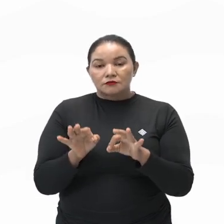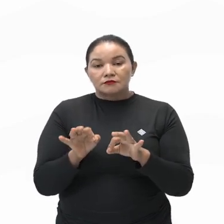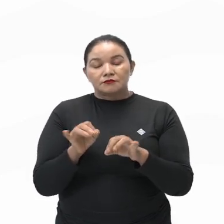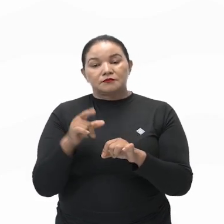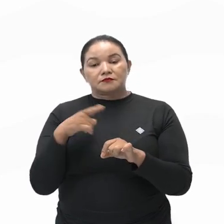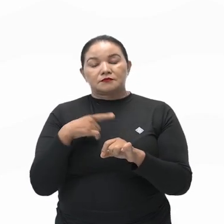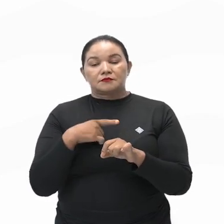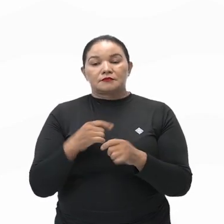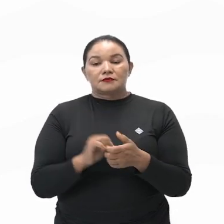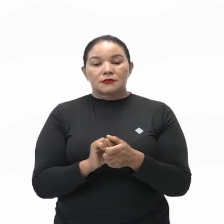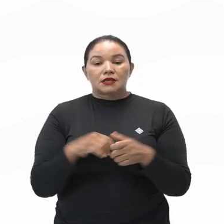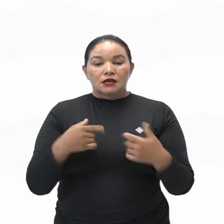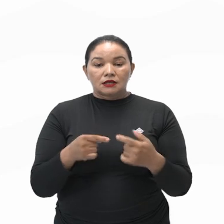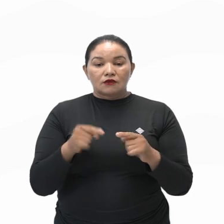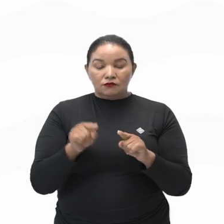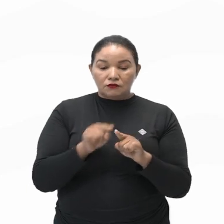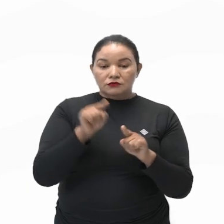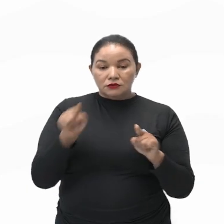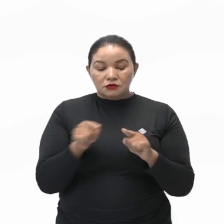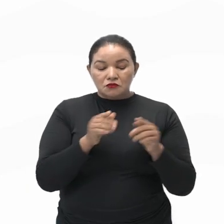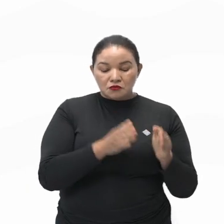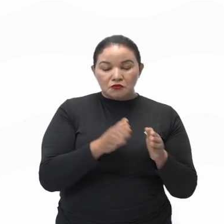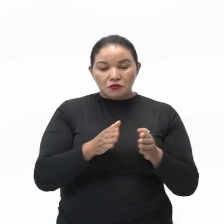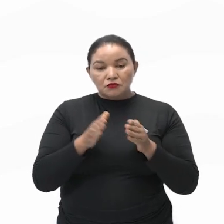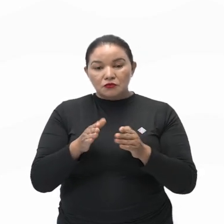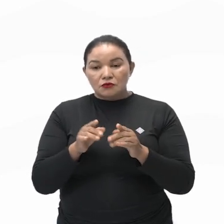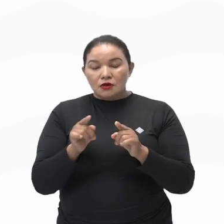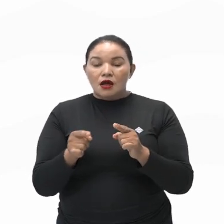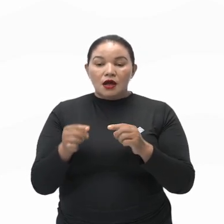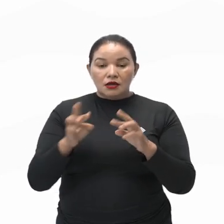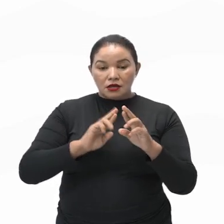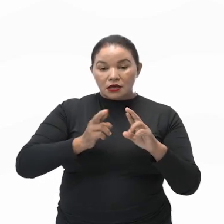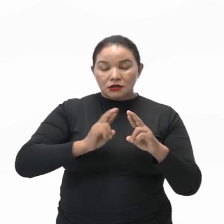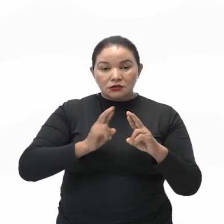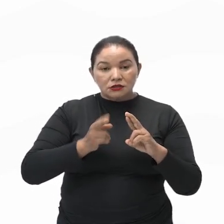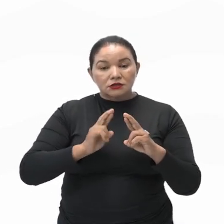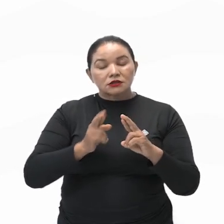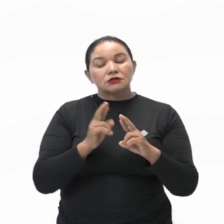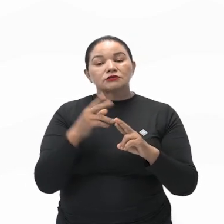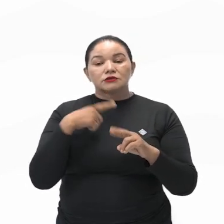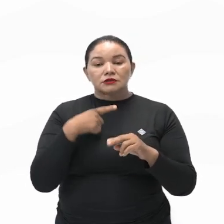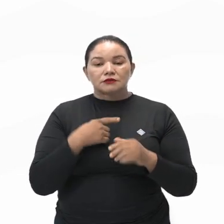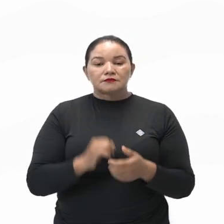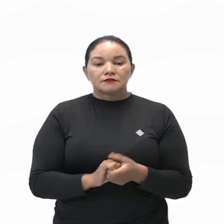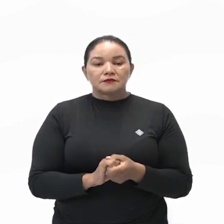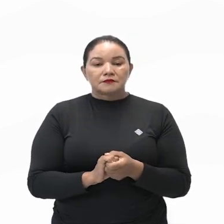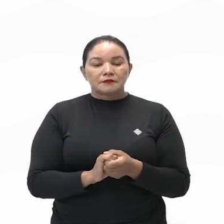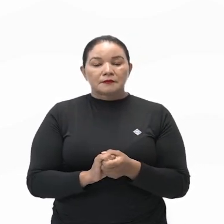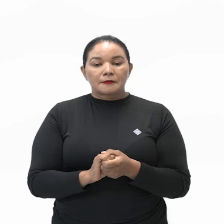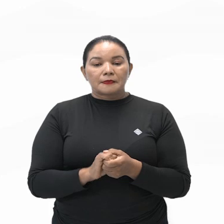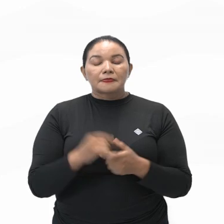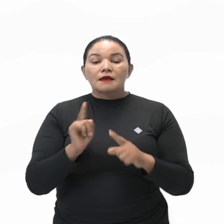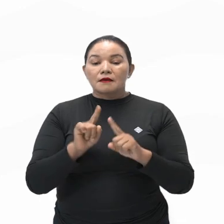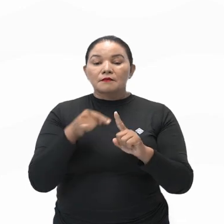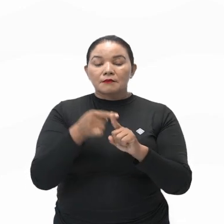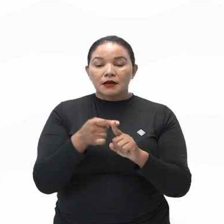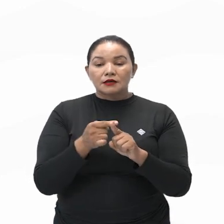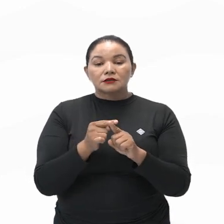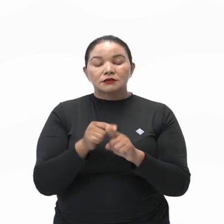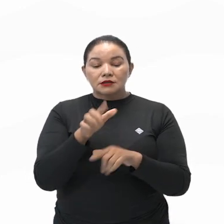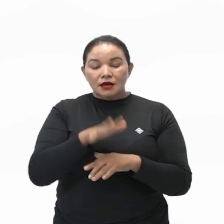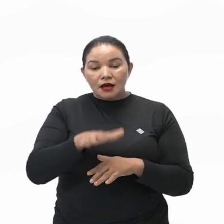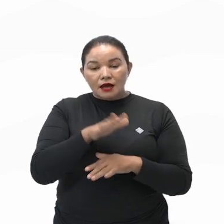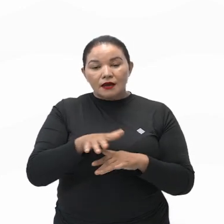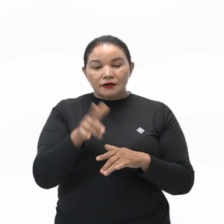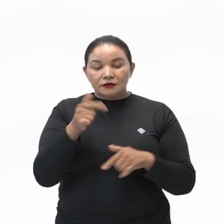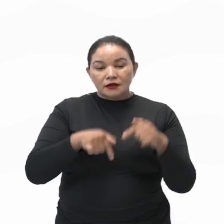esse é o ciclo que a gente tem de reciclagem. Mas, tratando um pouquinho mais na parte de química, vamos ver